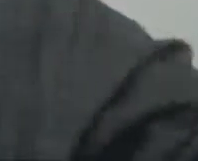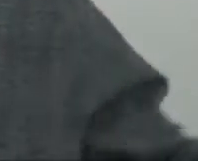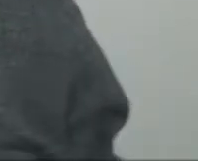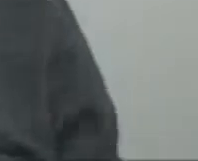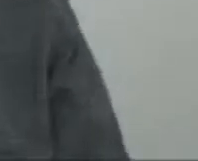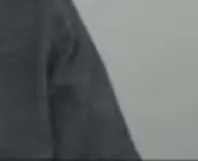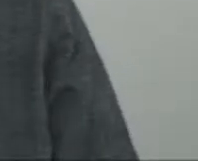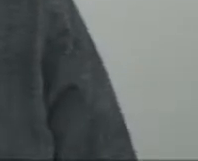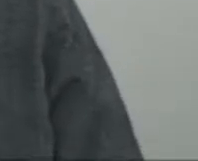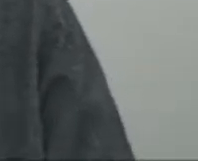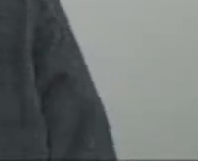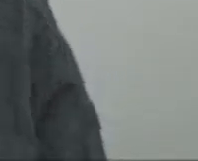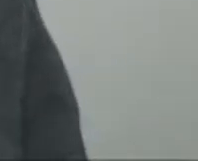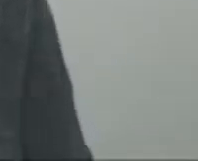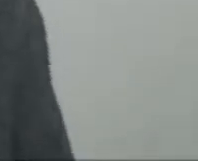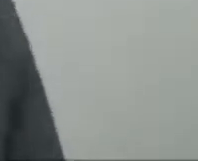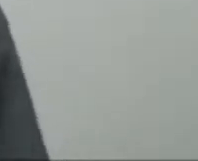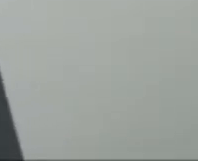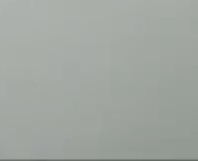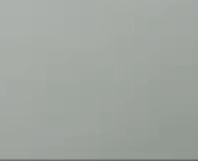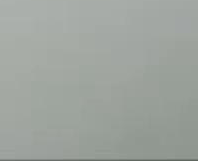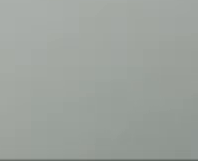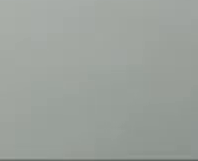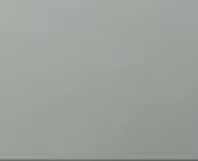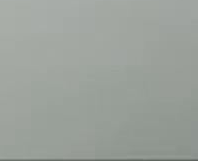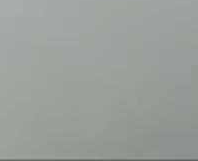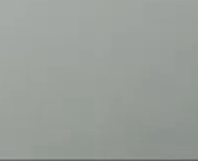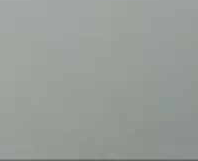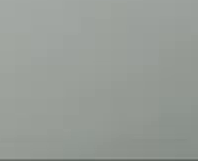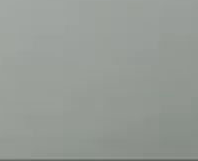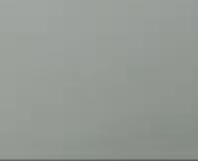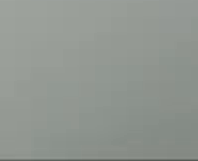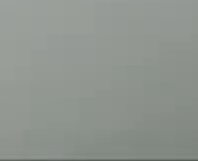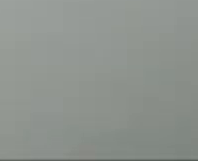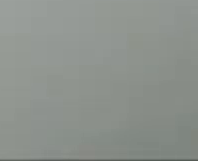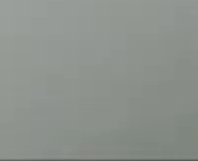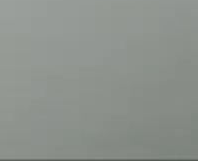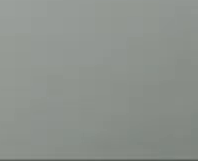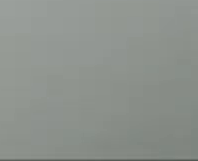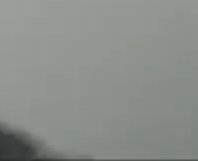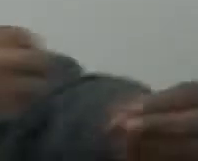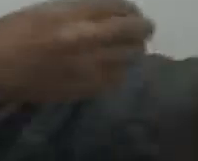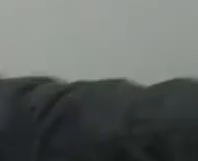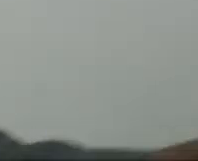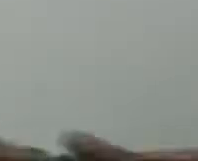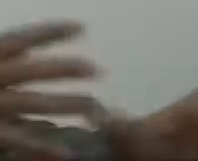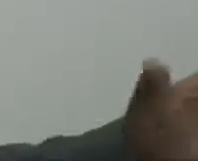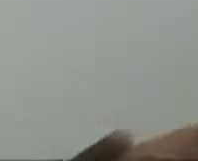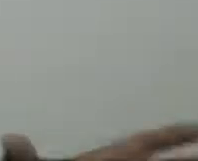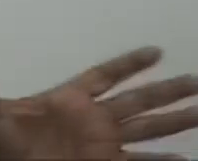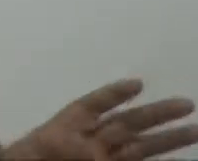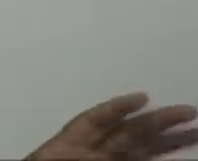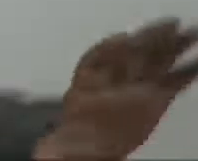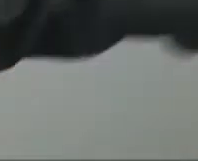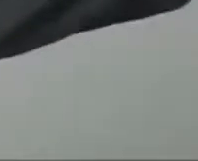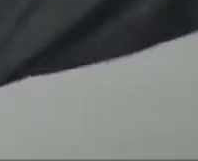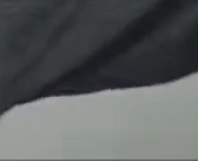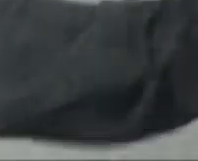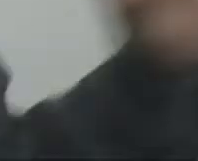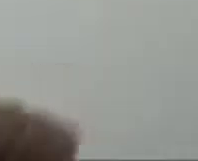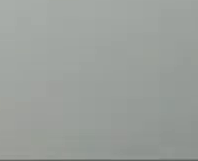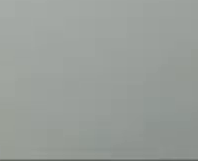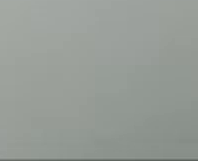era uma confusão. E quem que tinha que presidir a reunião? O presidente da comissão. Às vezes ele cedia a comissão, aprovava lá, mas